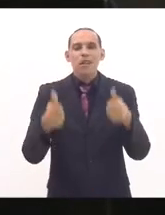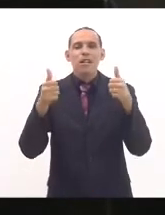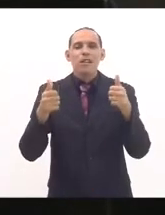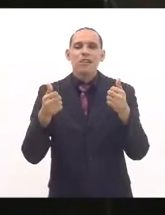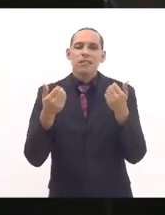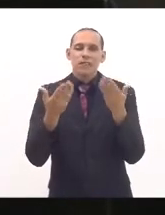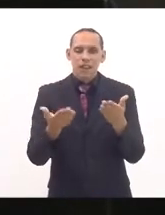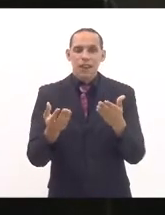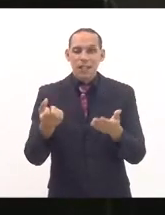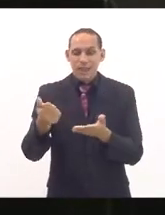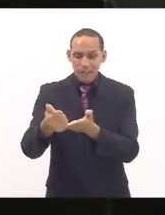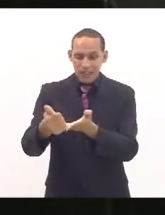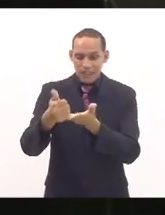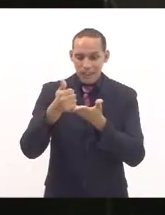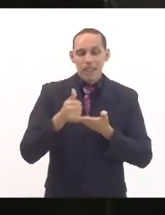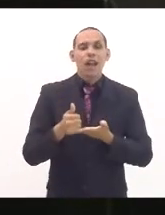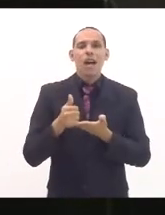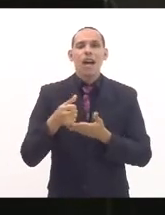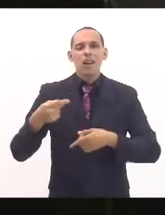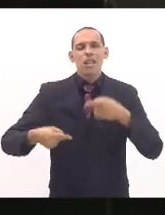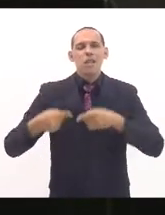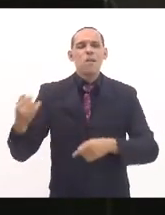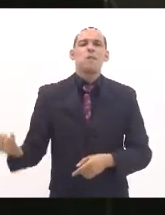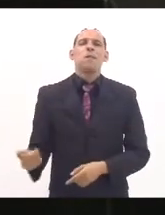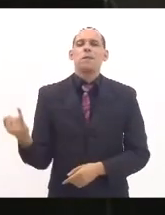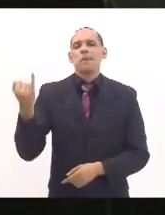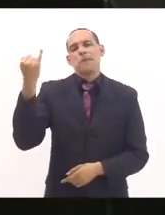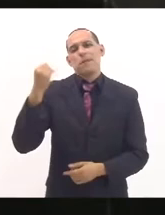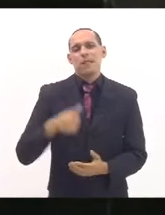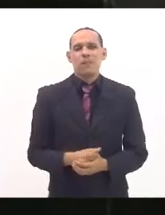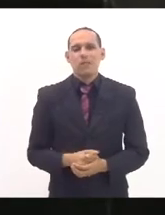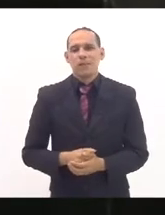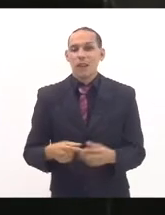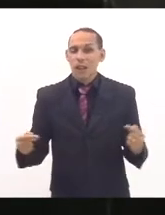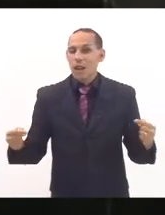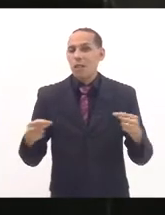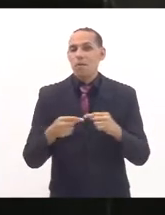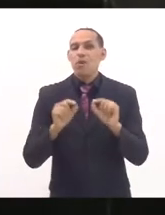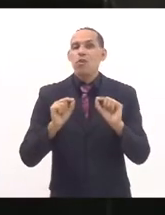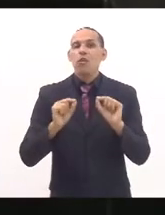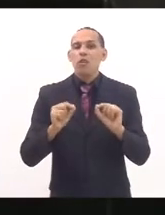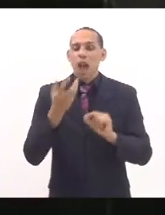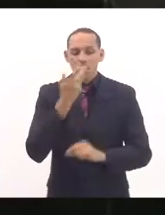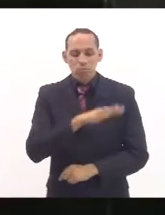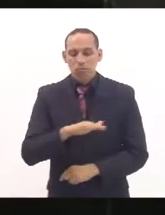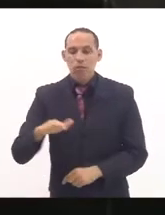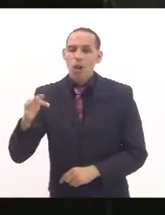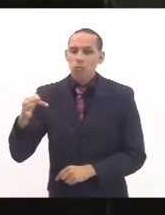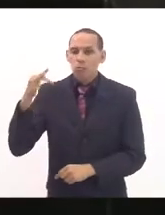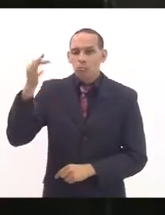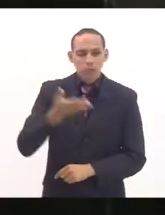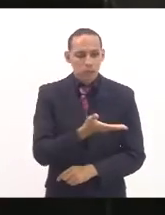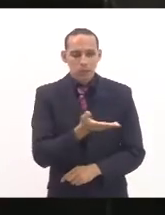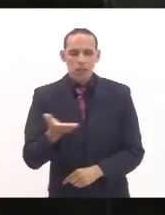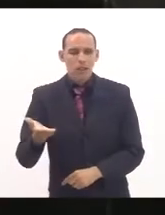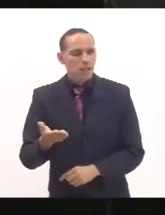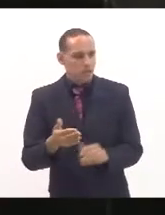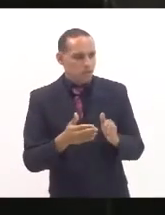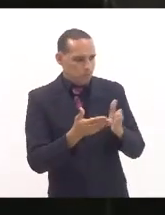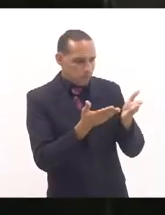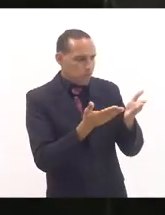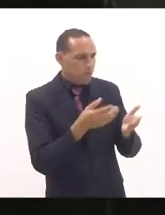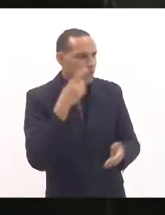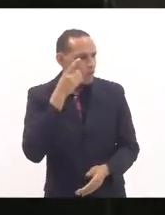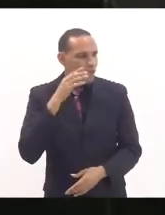trazer aqui debates tão importantes que dizem respeito do futuro das nossas crianças. Por favor, deputado